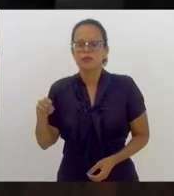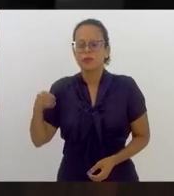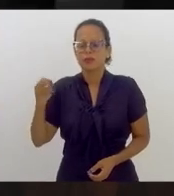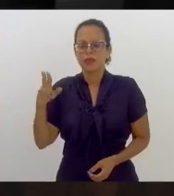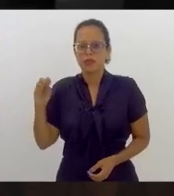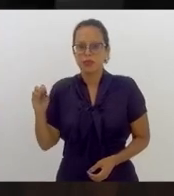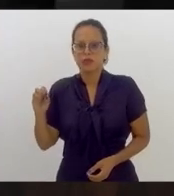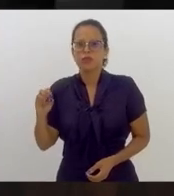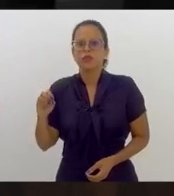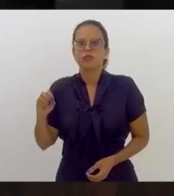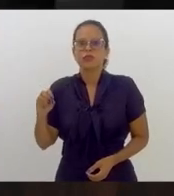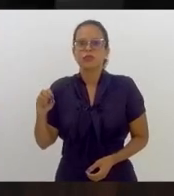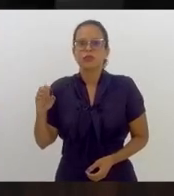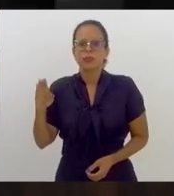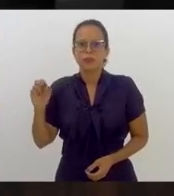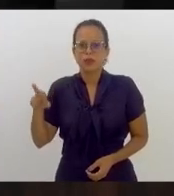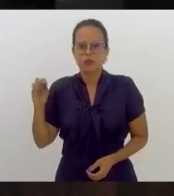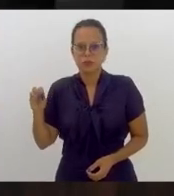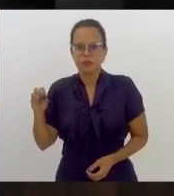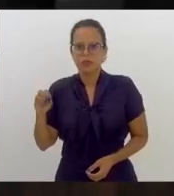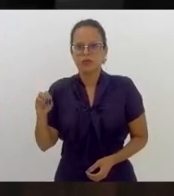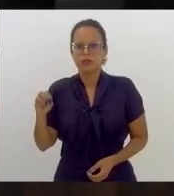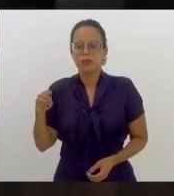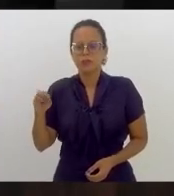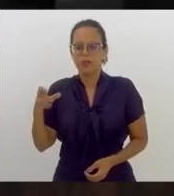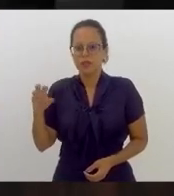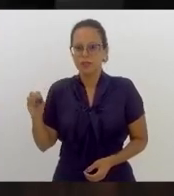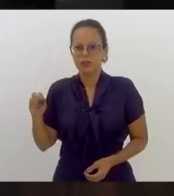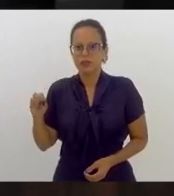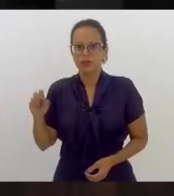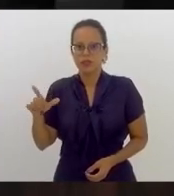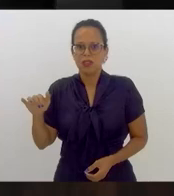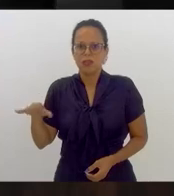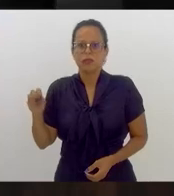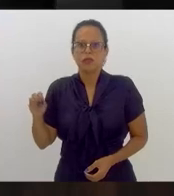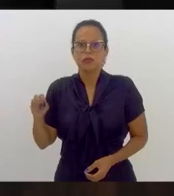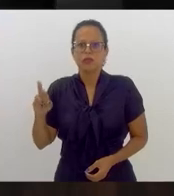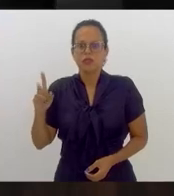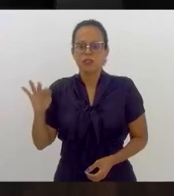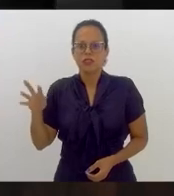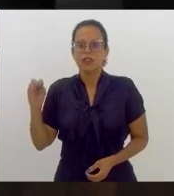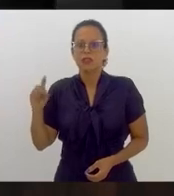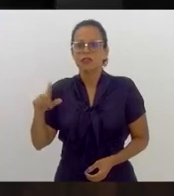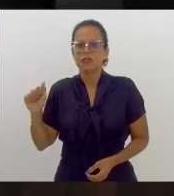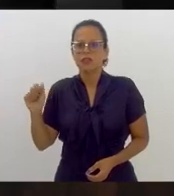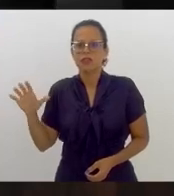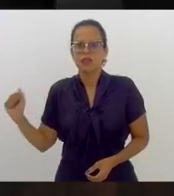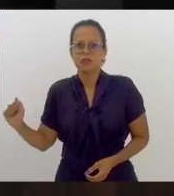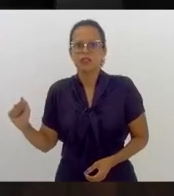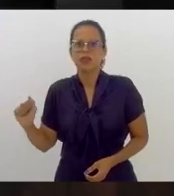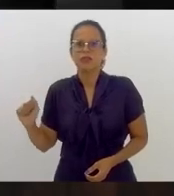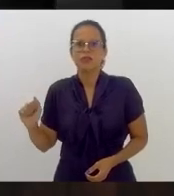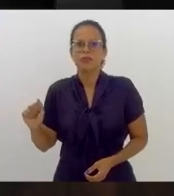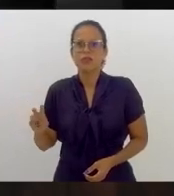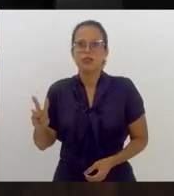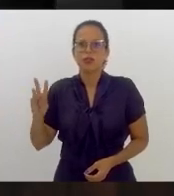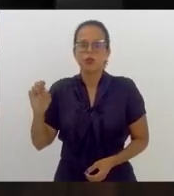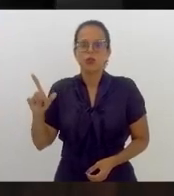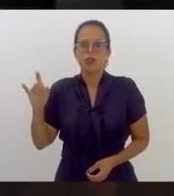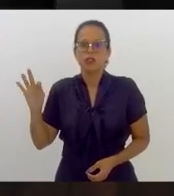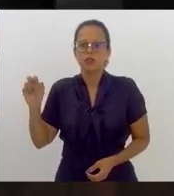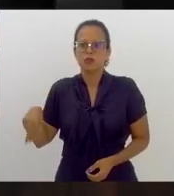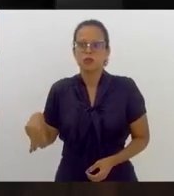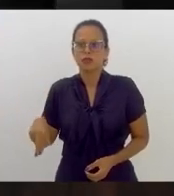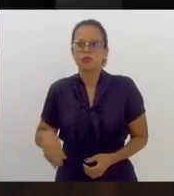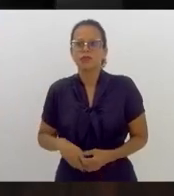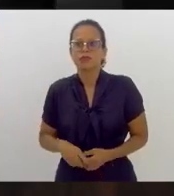Abraão, Marcos Miller, Max Lemos, Renato Zaca, Subtenente Bernardo e Wellington José.